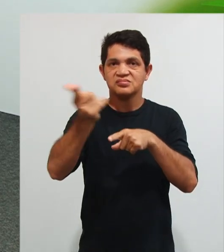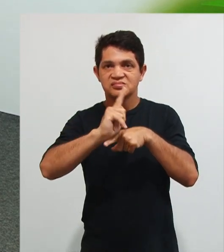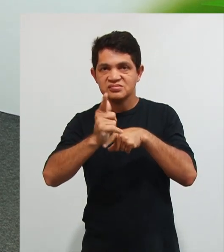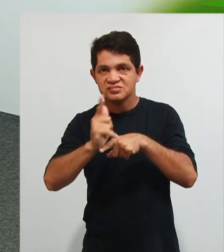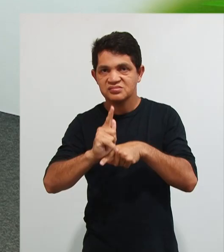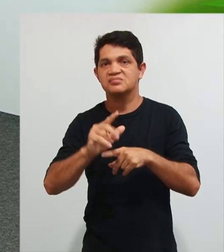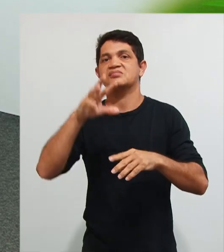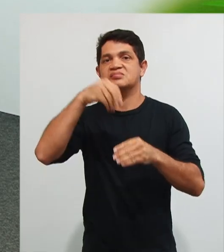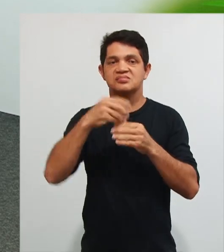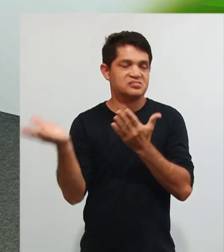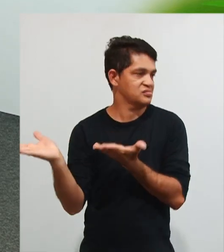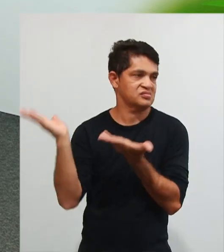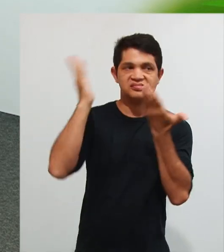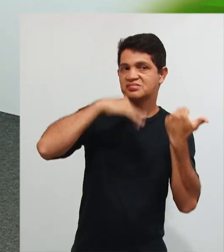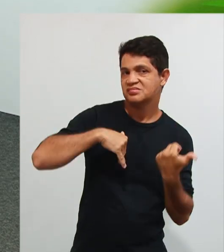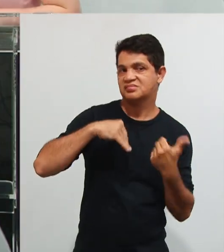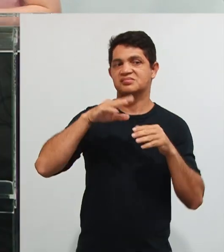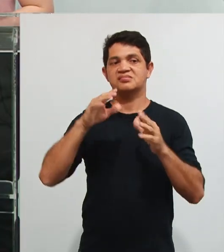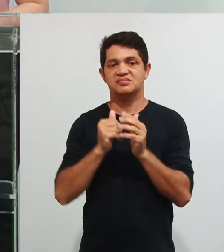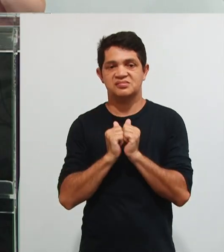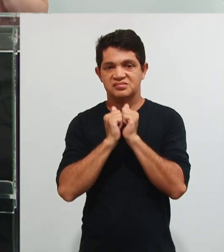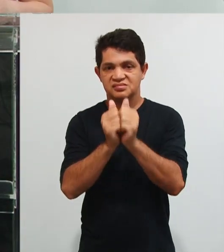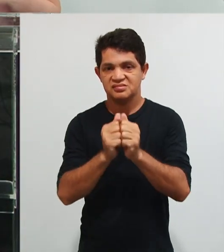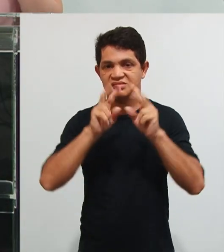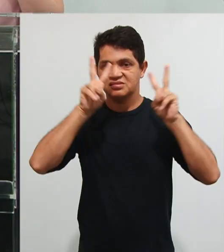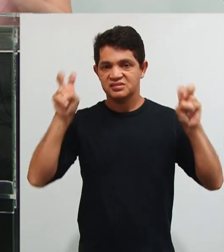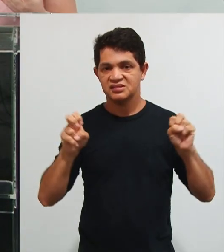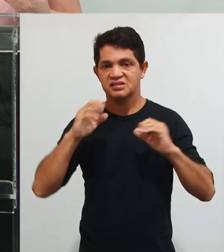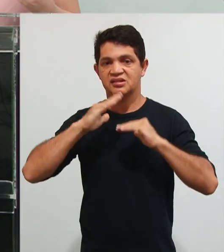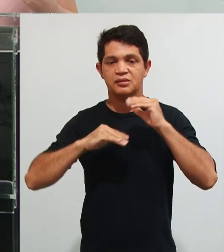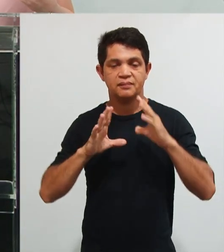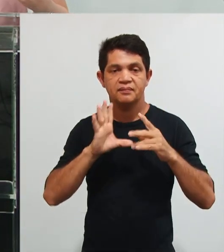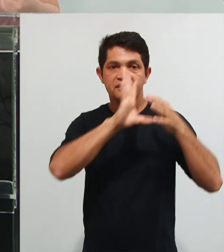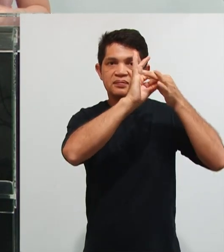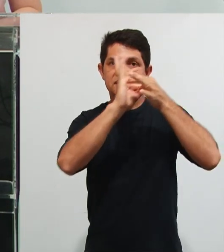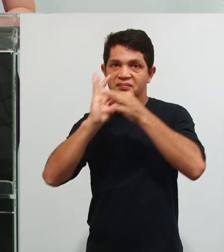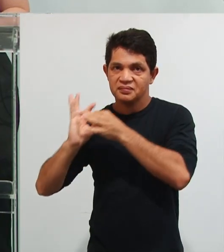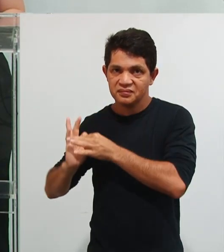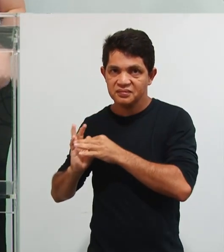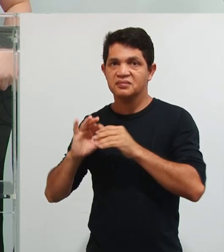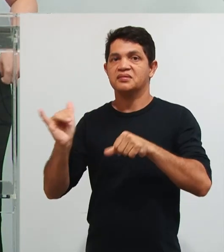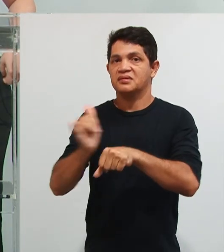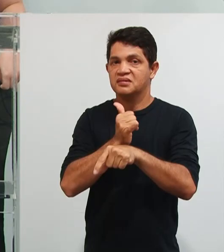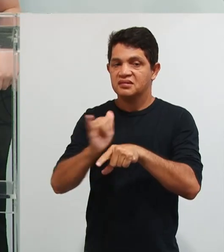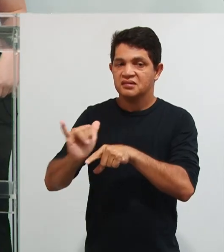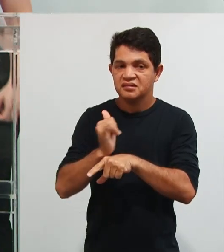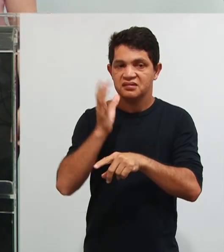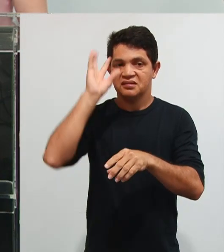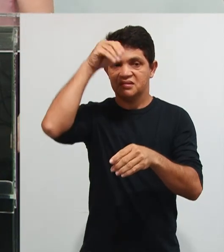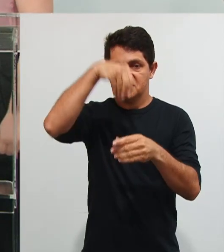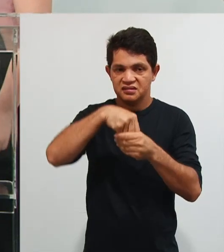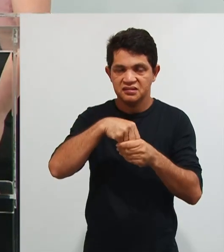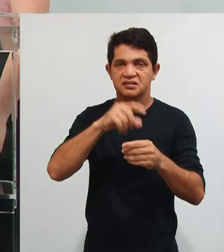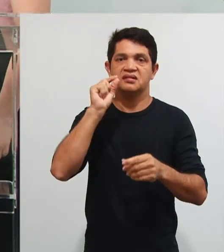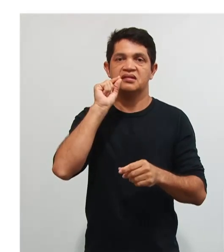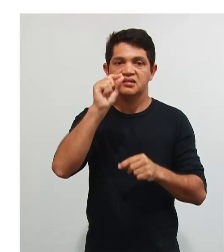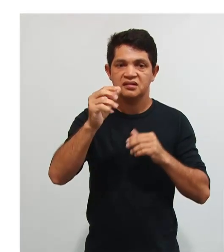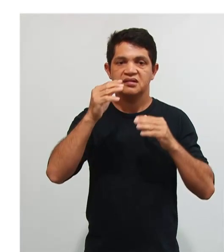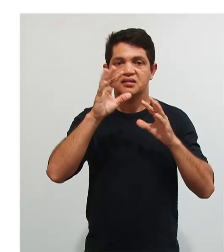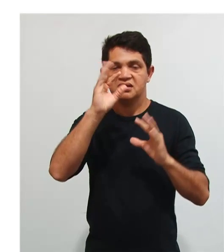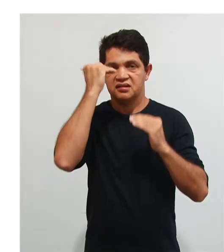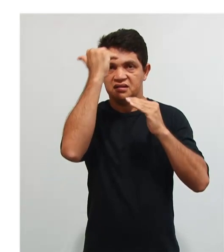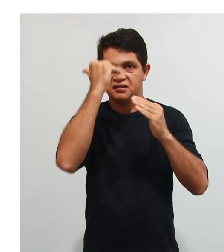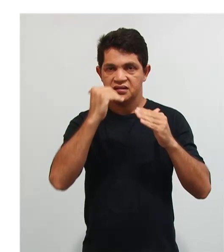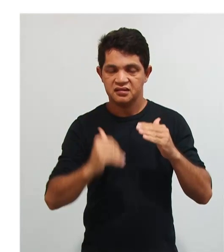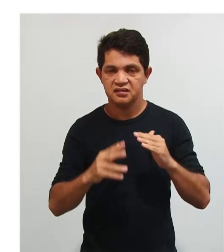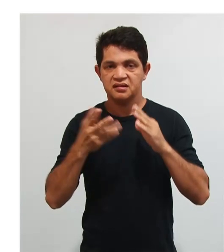que hoje em específico nós vamos falar desse contexto estratégico. E iniciando essa nossa fábula,